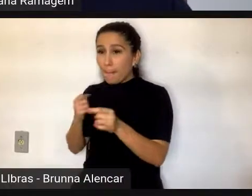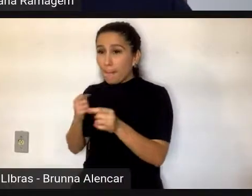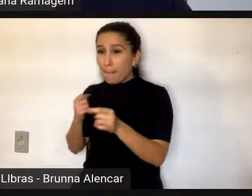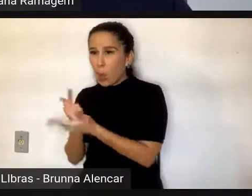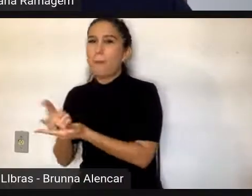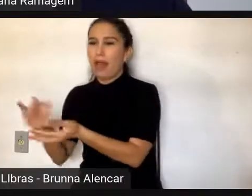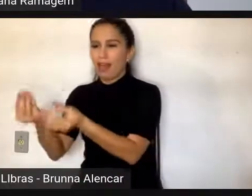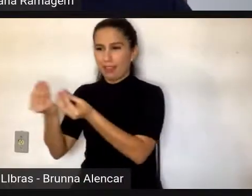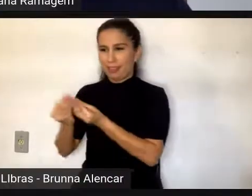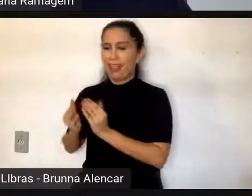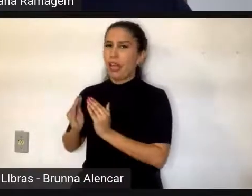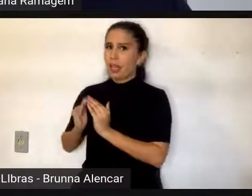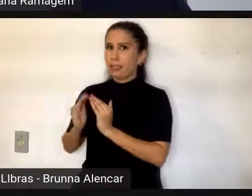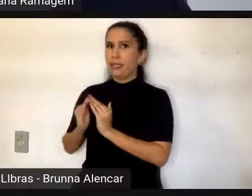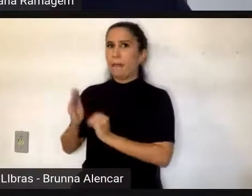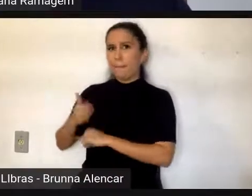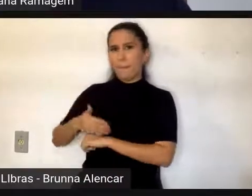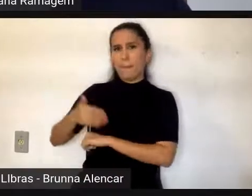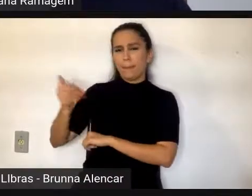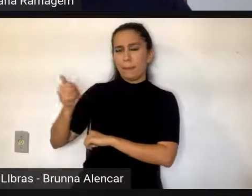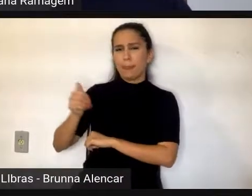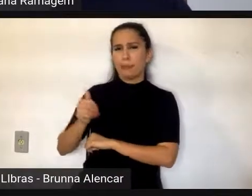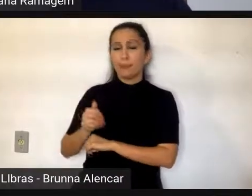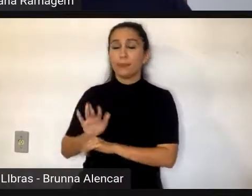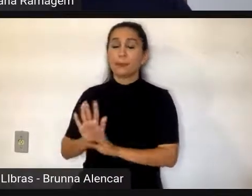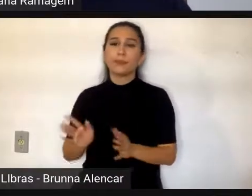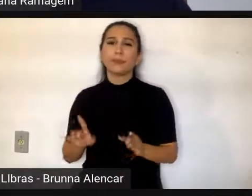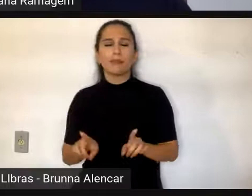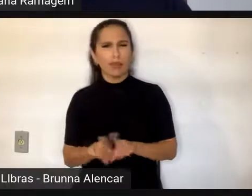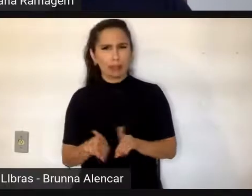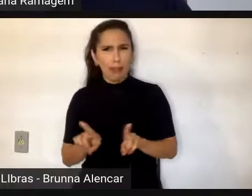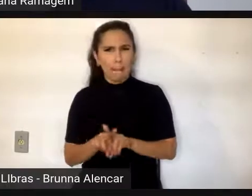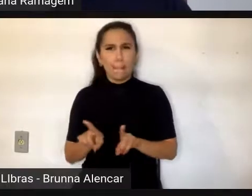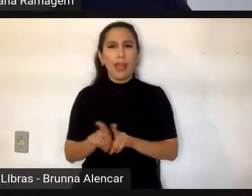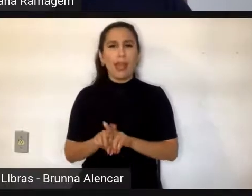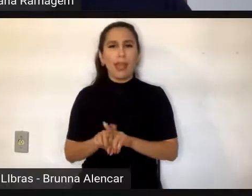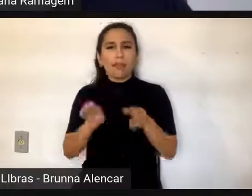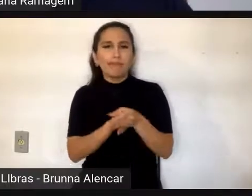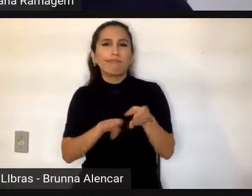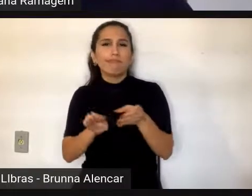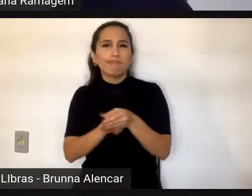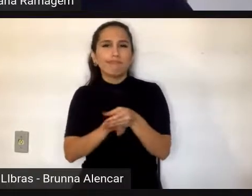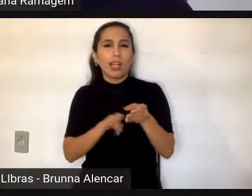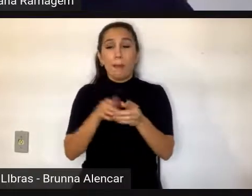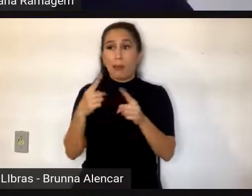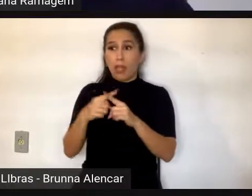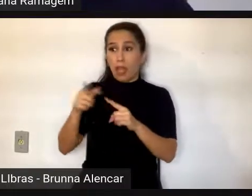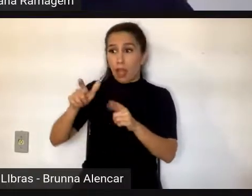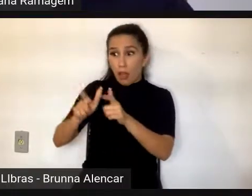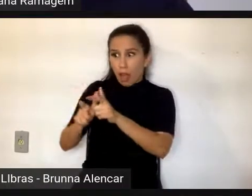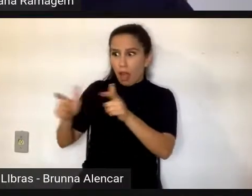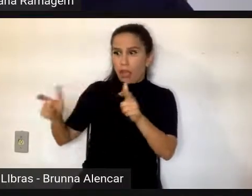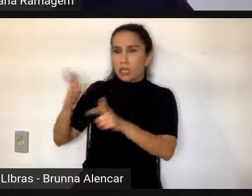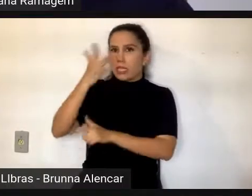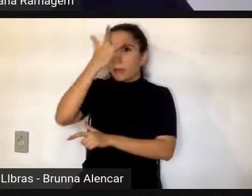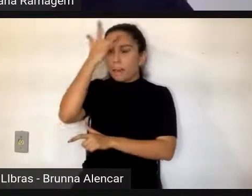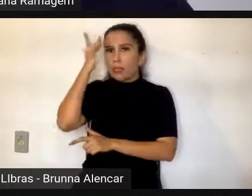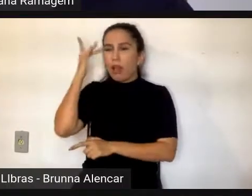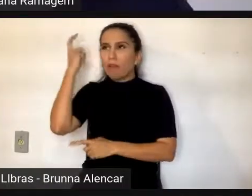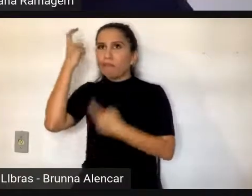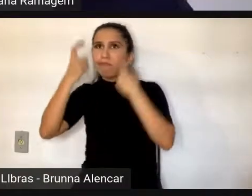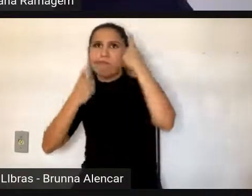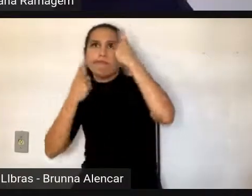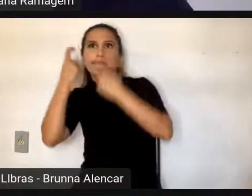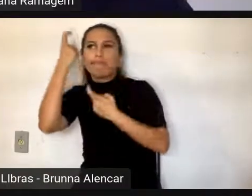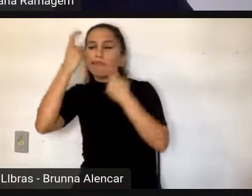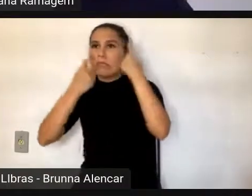relação direta com a alimentação, mas eu acho que acabou sendo uma preocupação de muita gente, que em relação à questão econômica